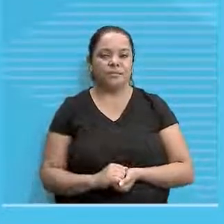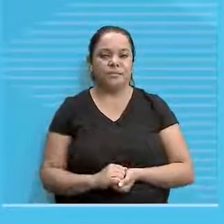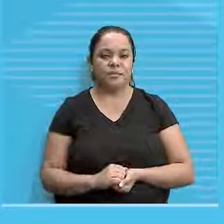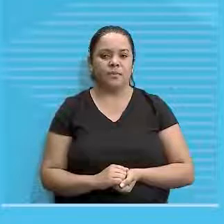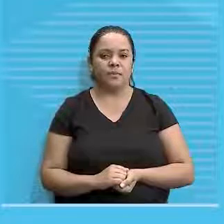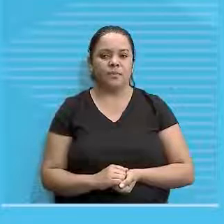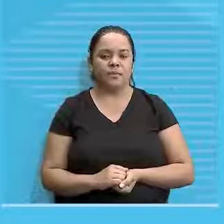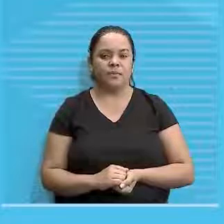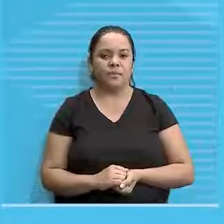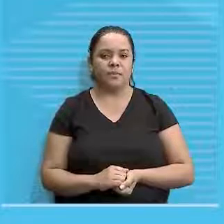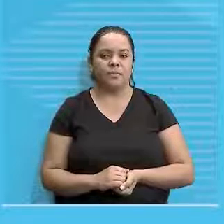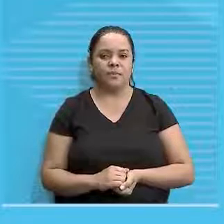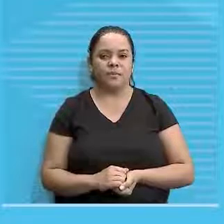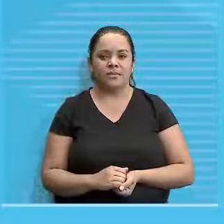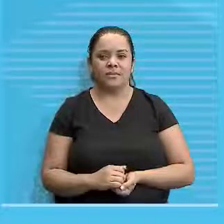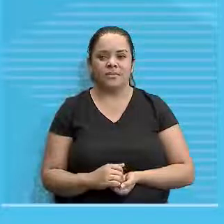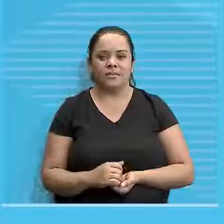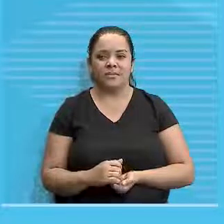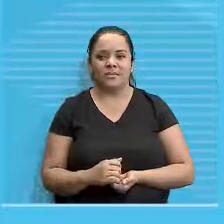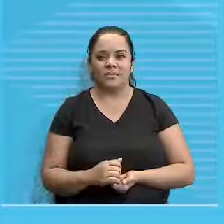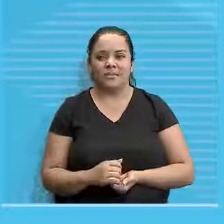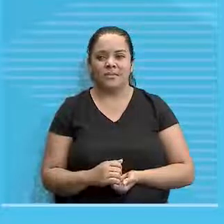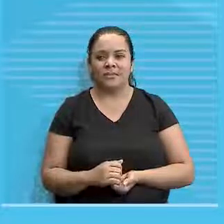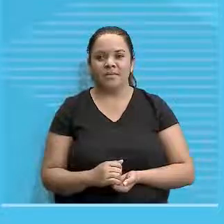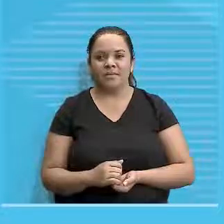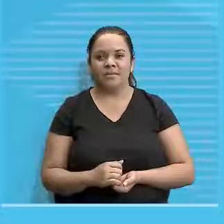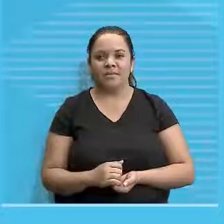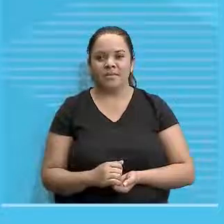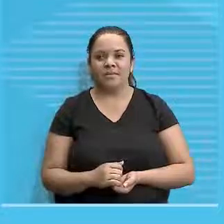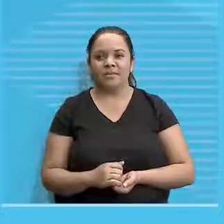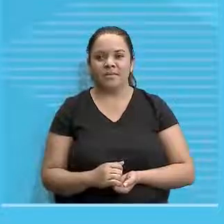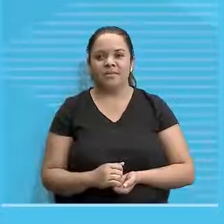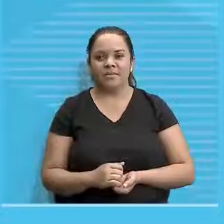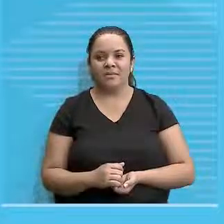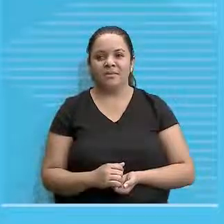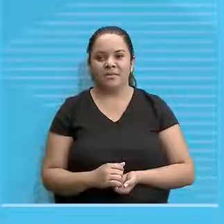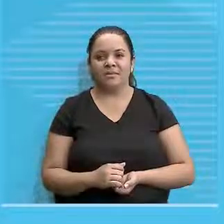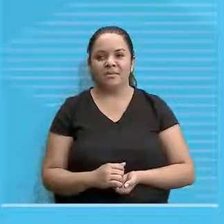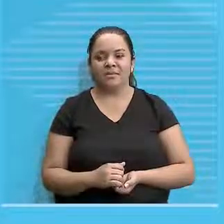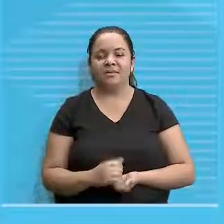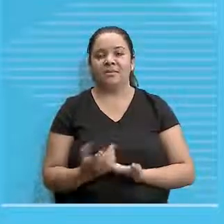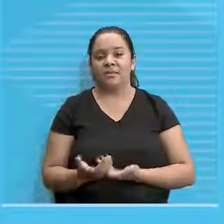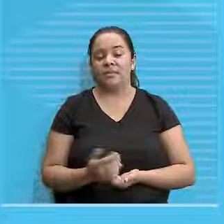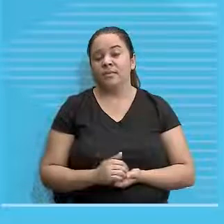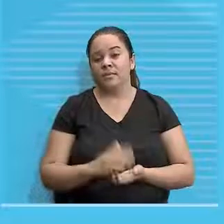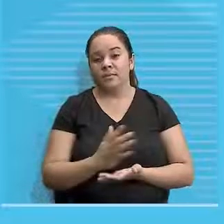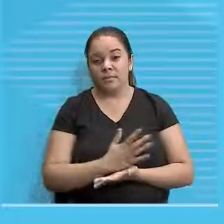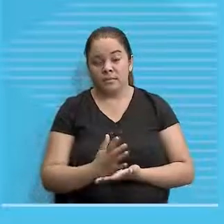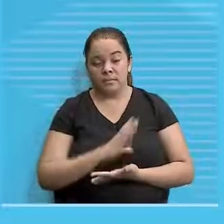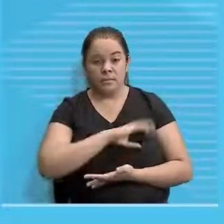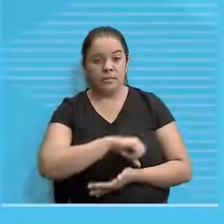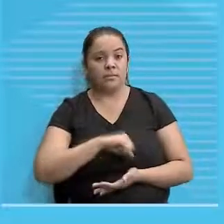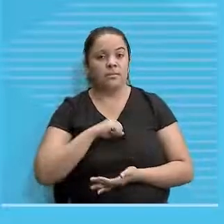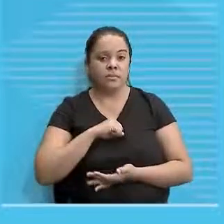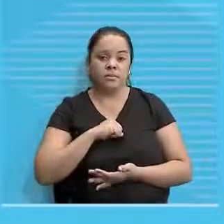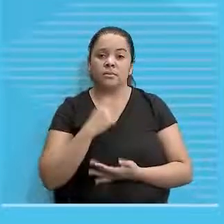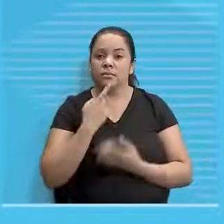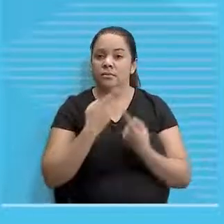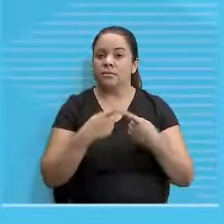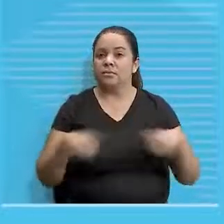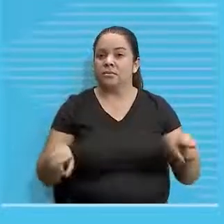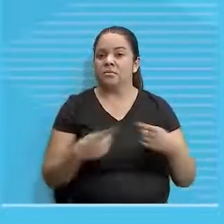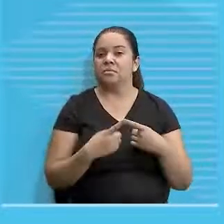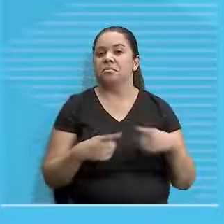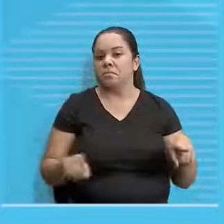que ela tem ali características comuns. Às vezes a gente gosta de ouvir o mesmo tipo de música, a gente gosta de